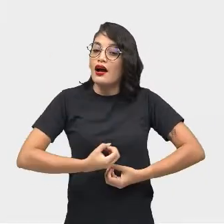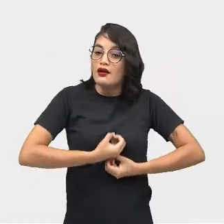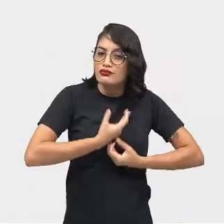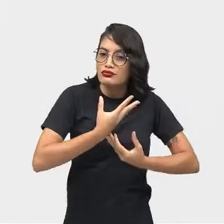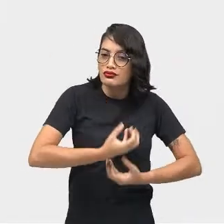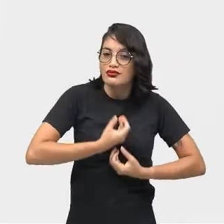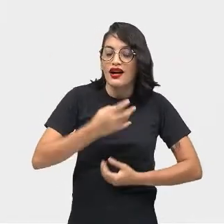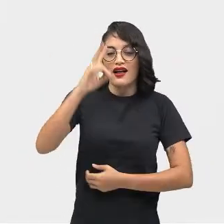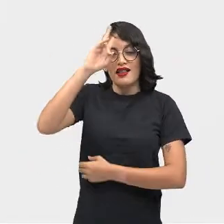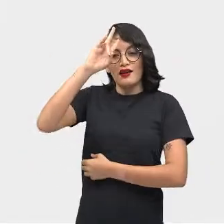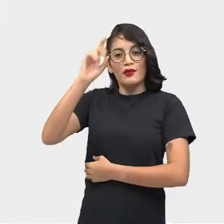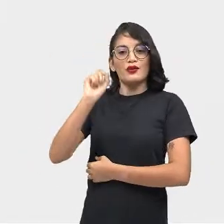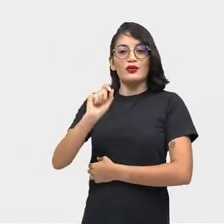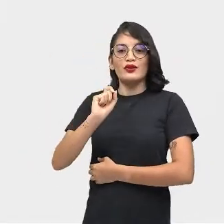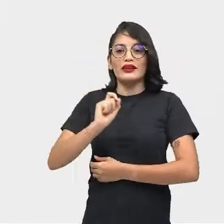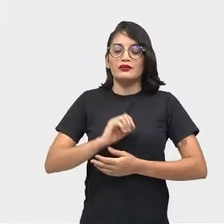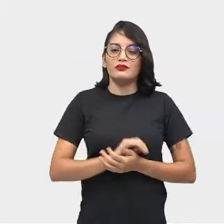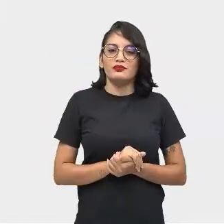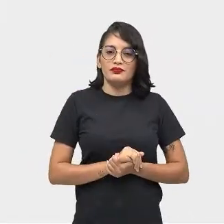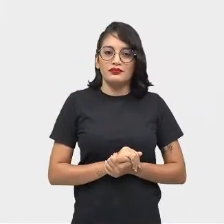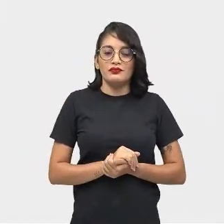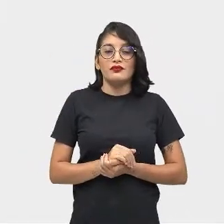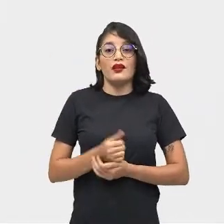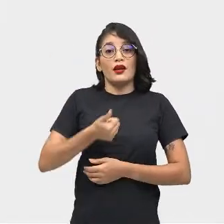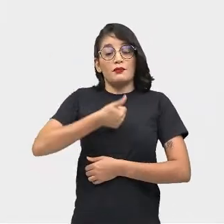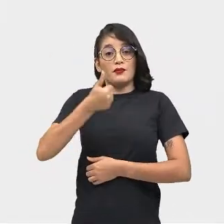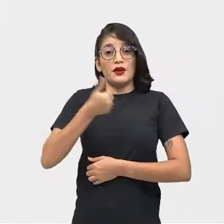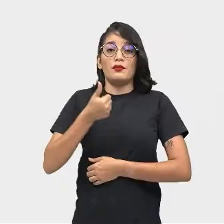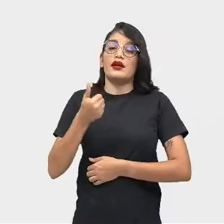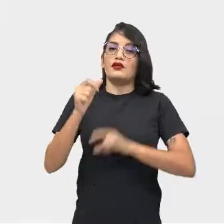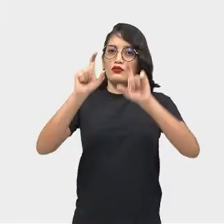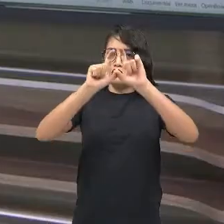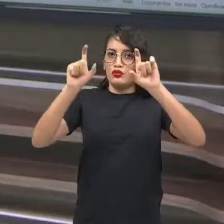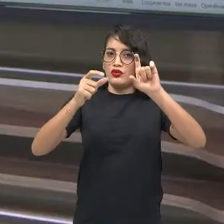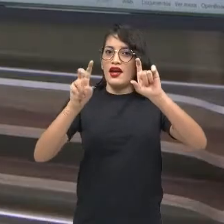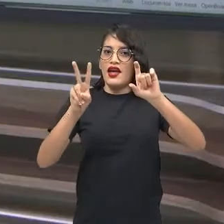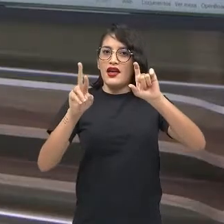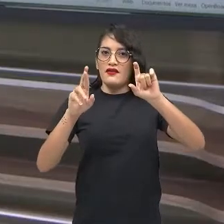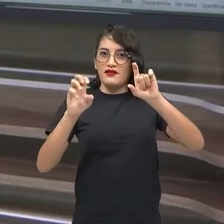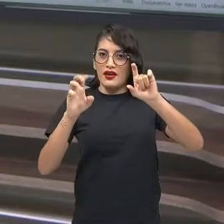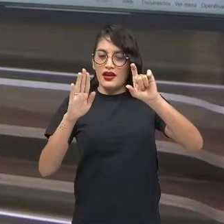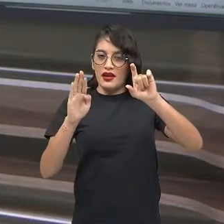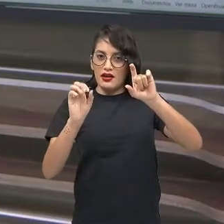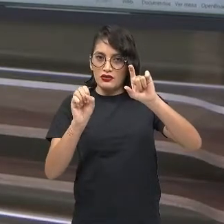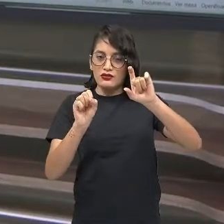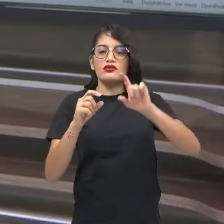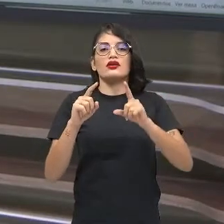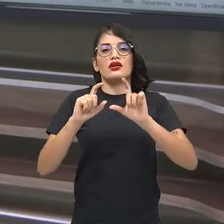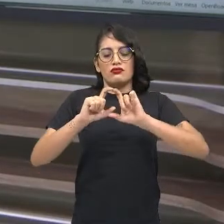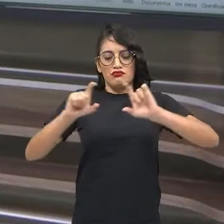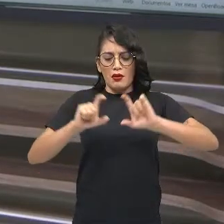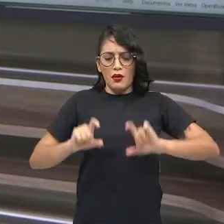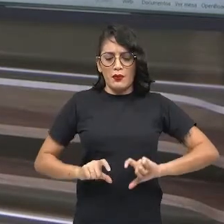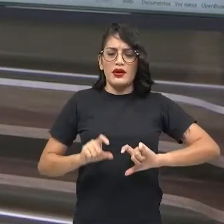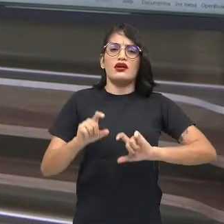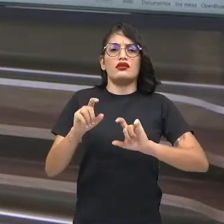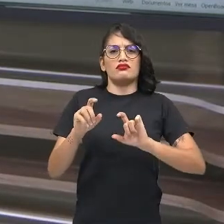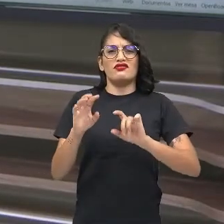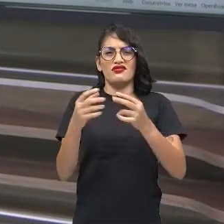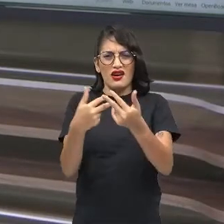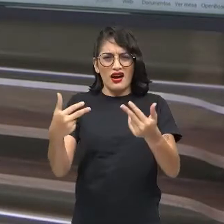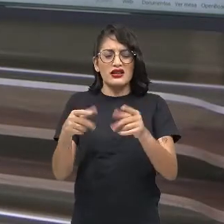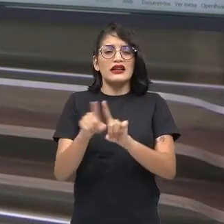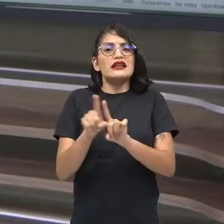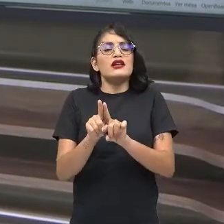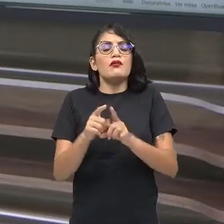nós vamos lembrar, primeiramente, versos, nós vamos lembrar de estrofes e, claro, também vamos lembrar dessa questão